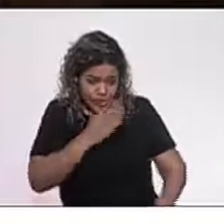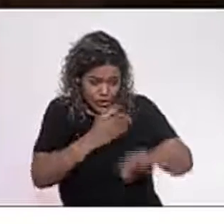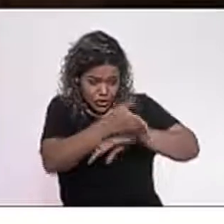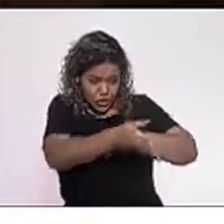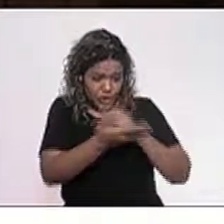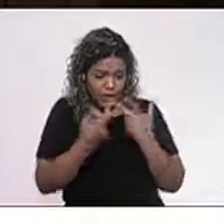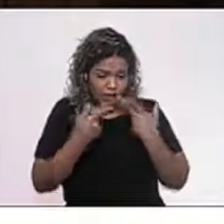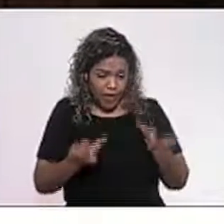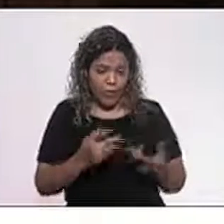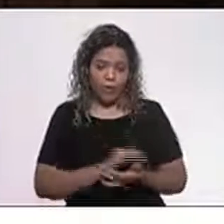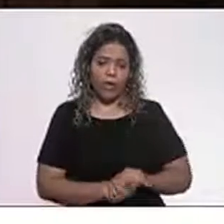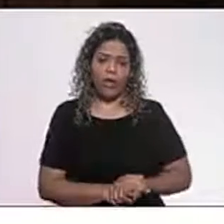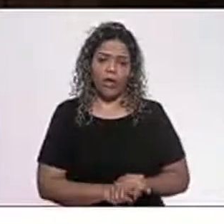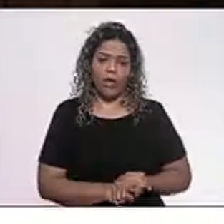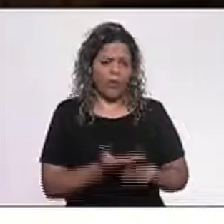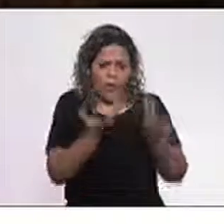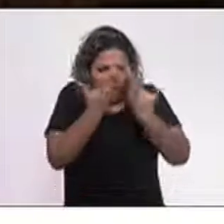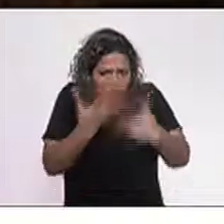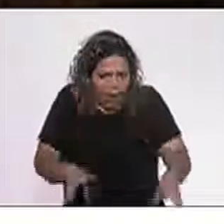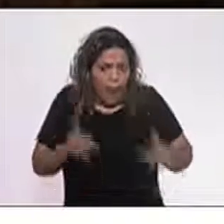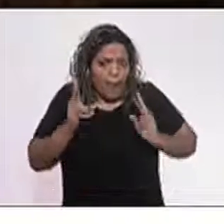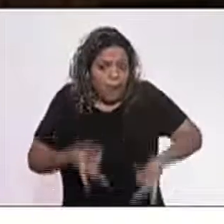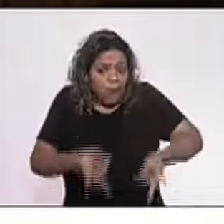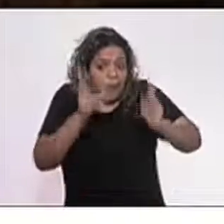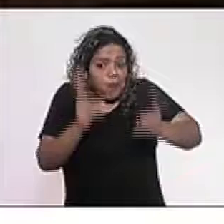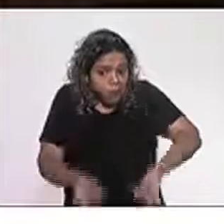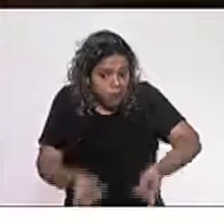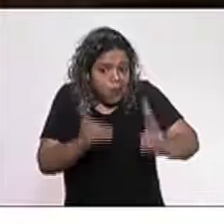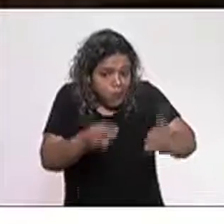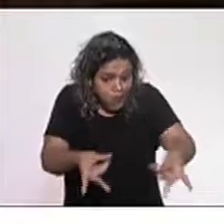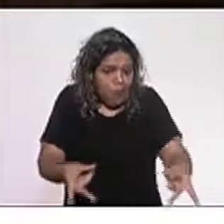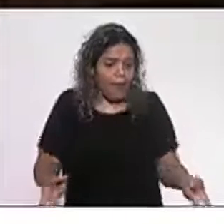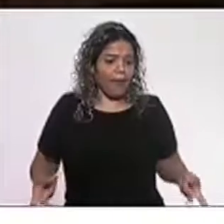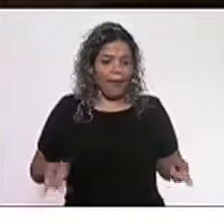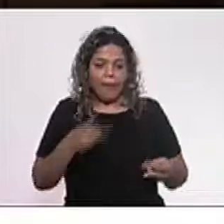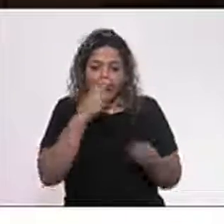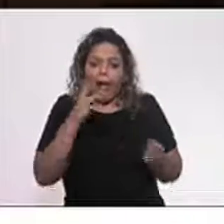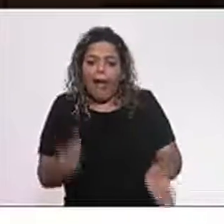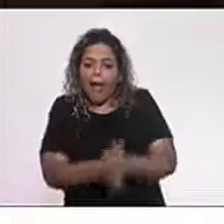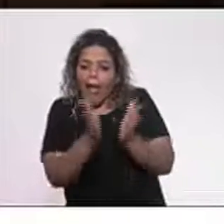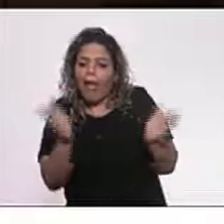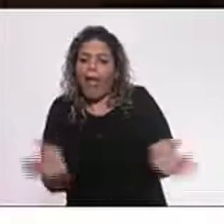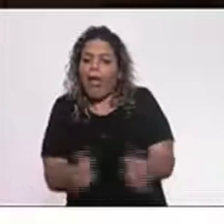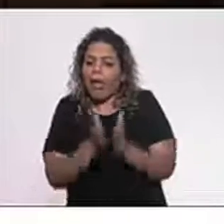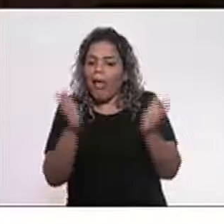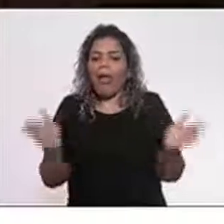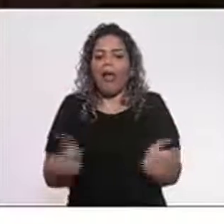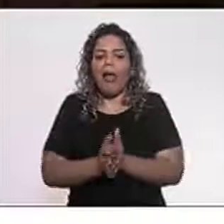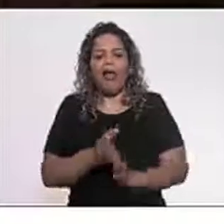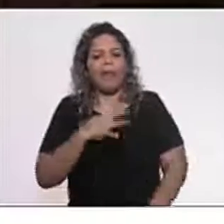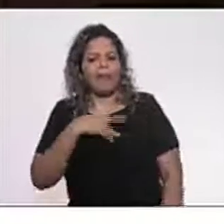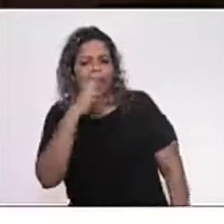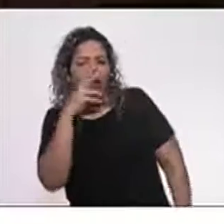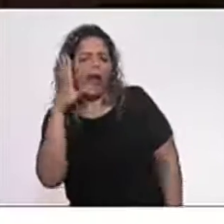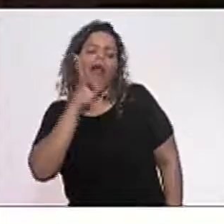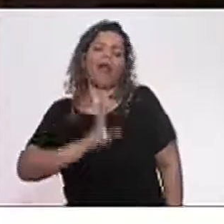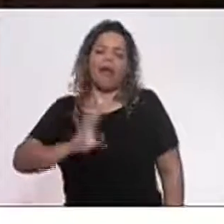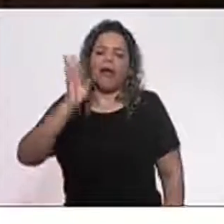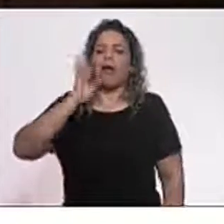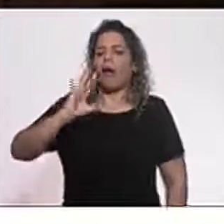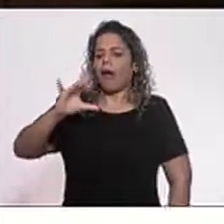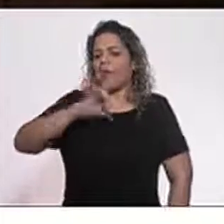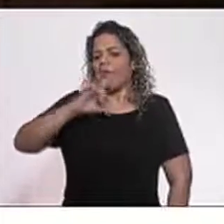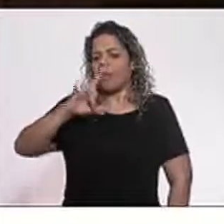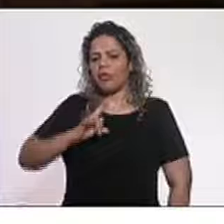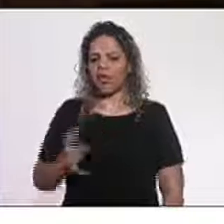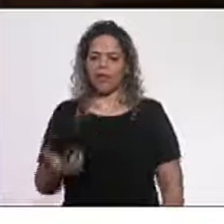chega, não querem ficar numa situação ali de flagelo porque acham que não, porque isso é legal, porque eu tenho que ter